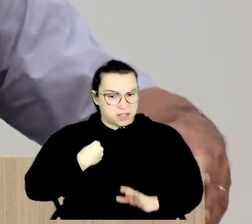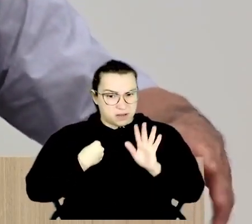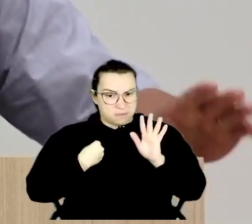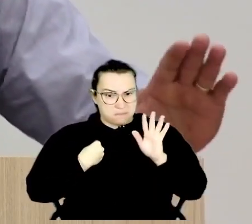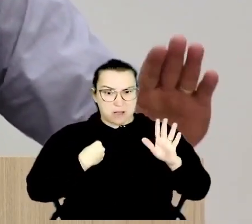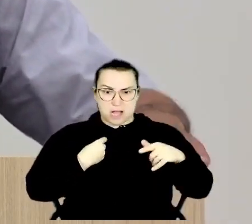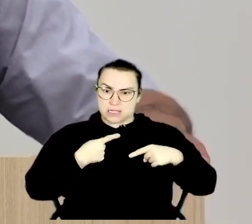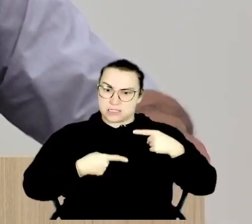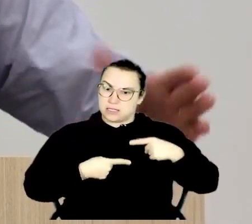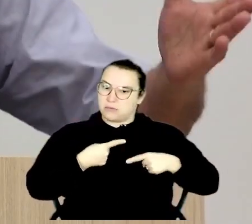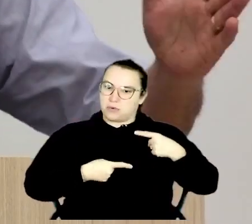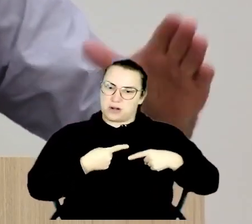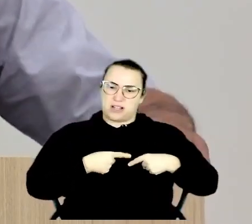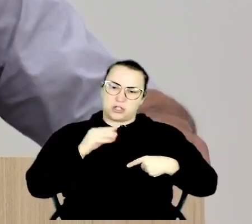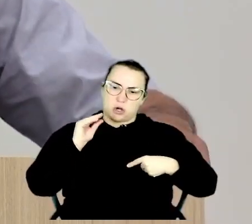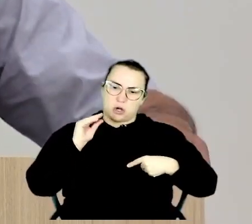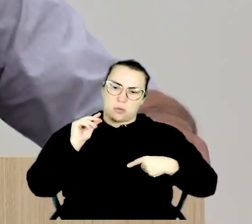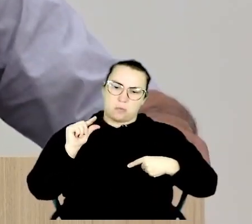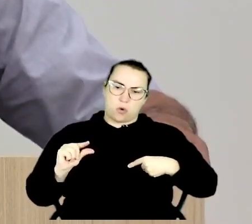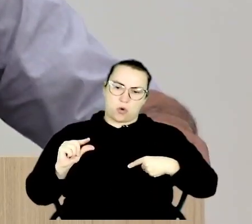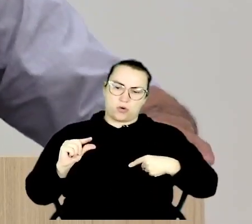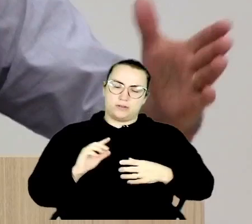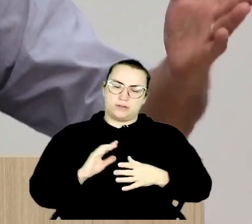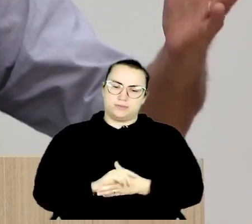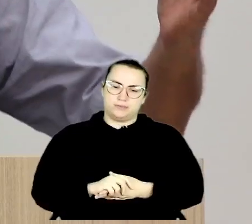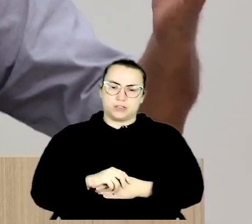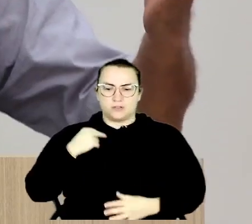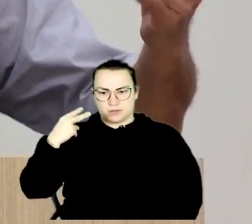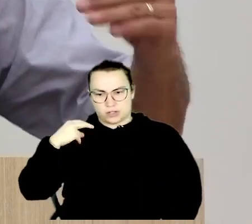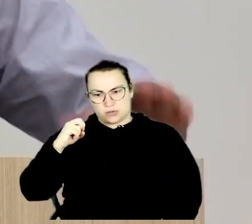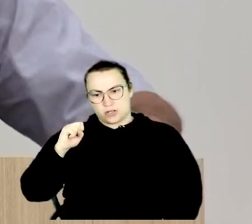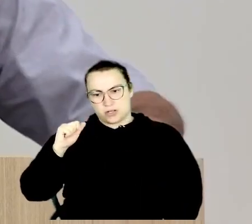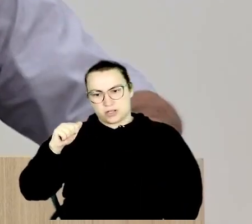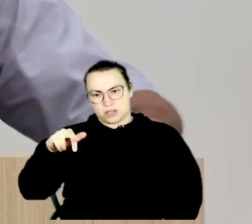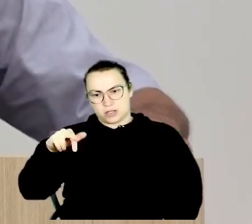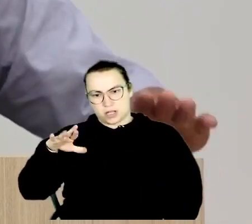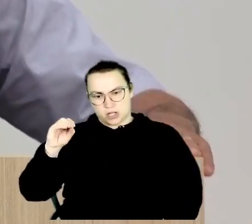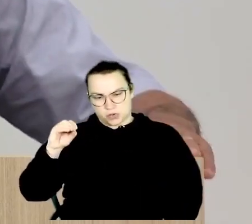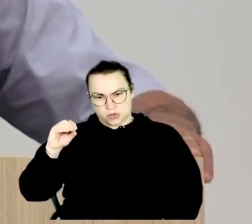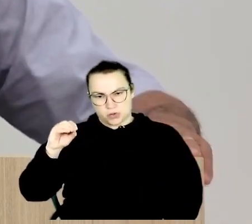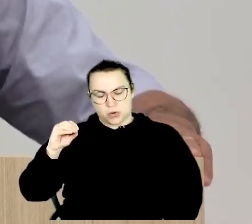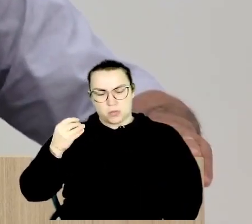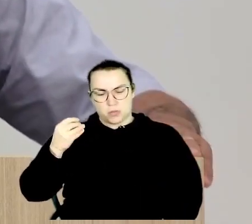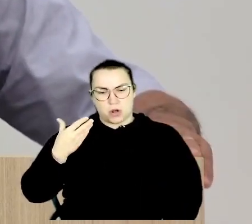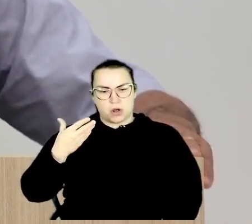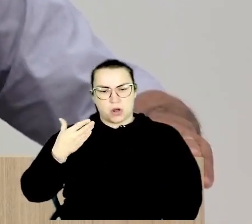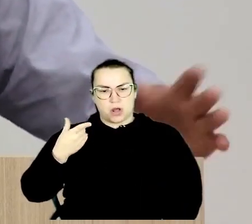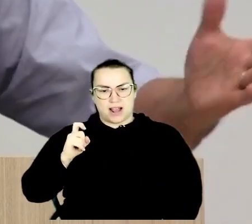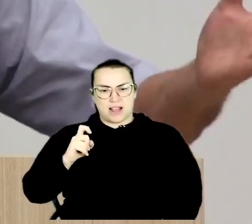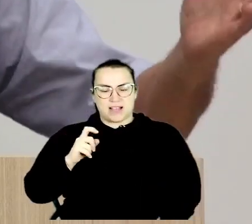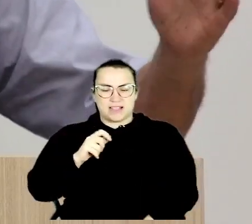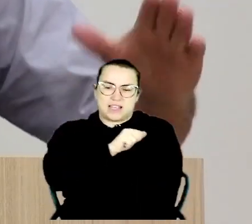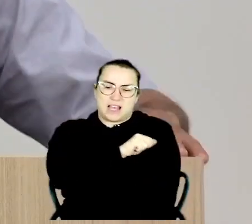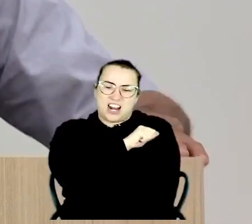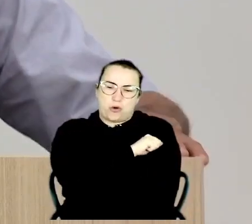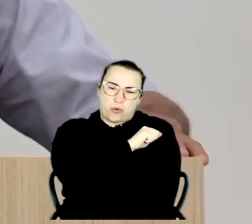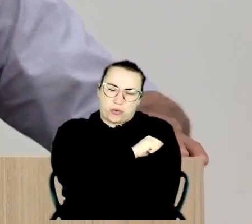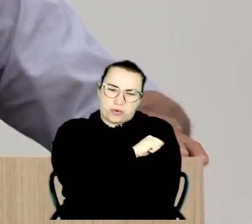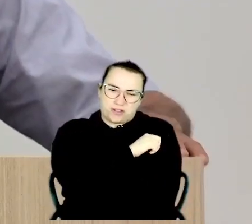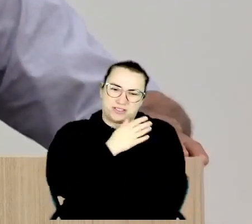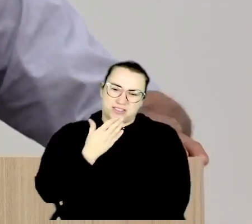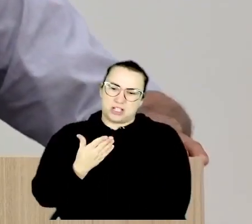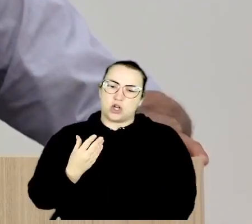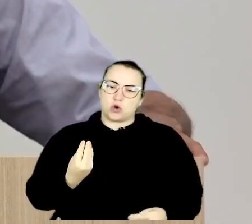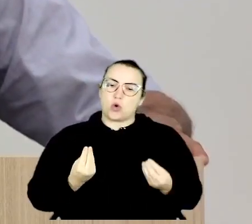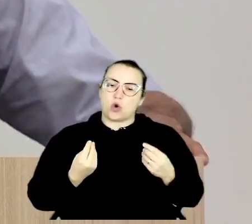debutante. Vereador Santos Sabino, meu querido e ex-aluno, como é que eu vou brigar com esse